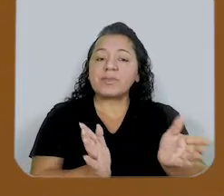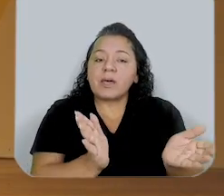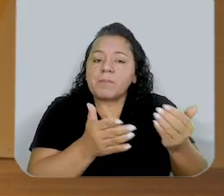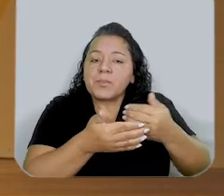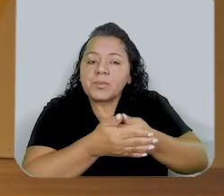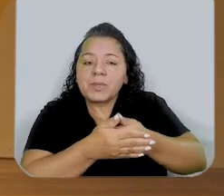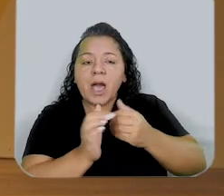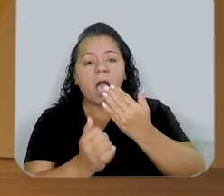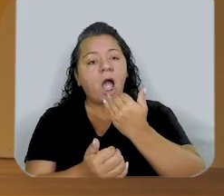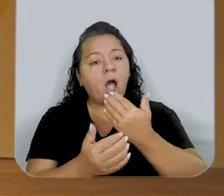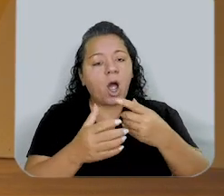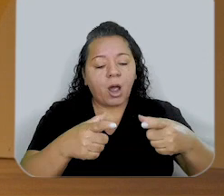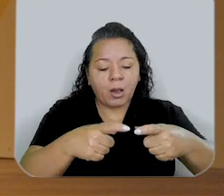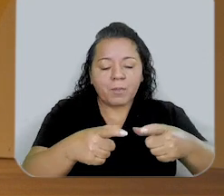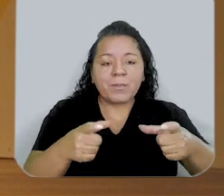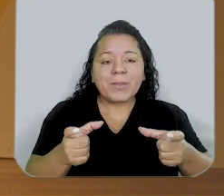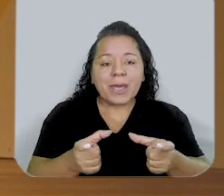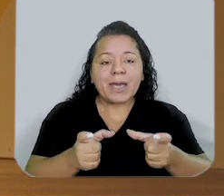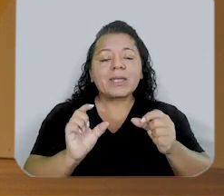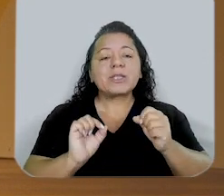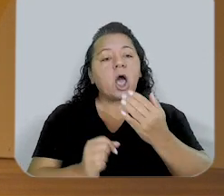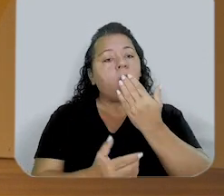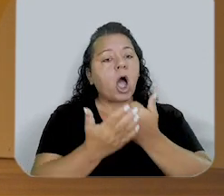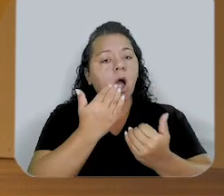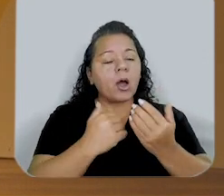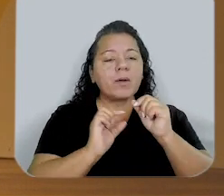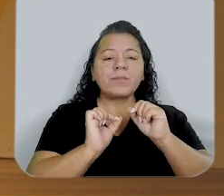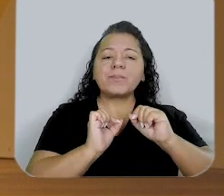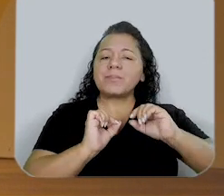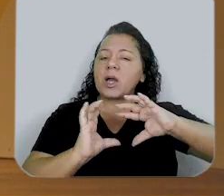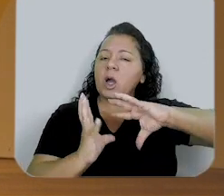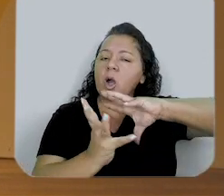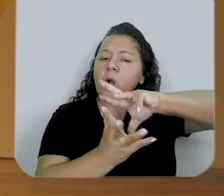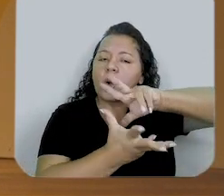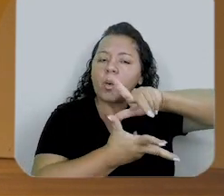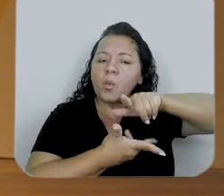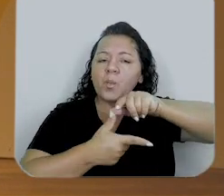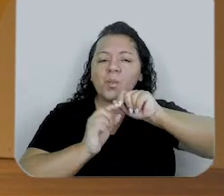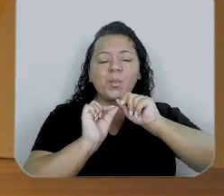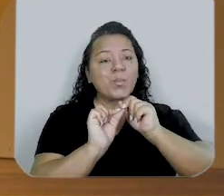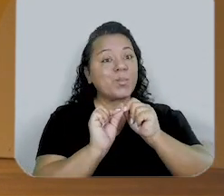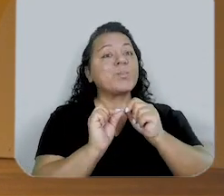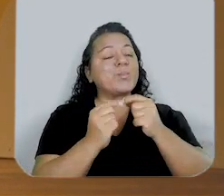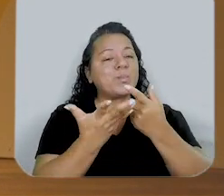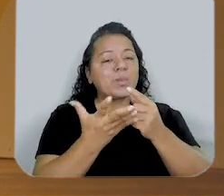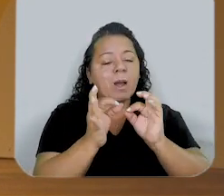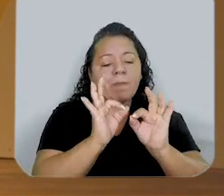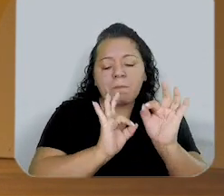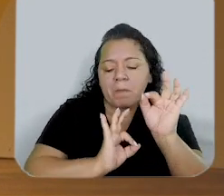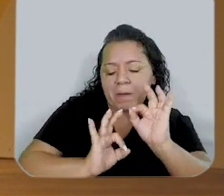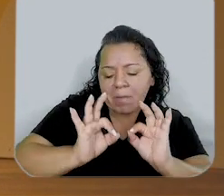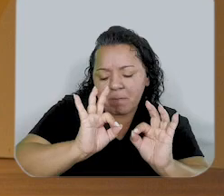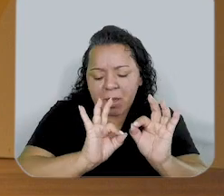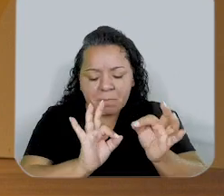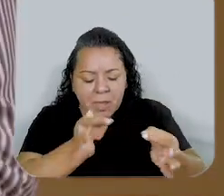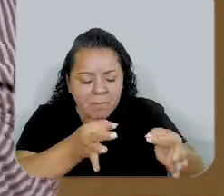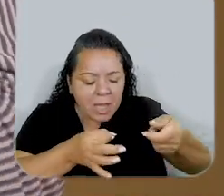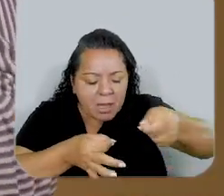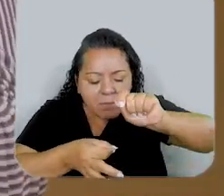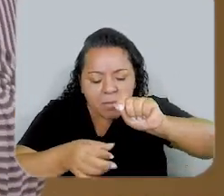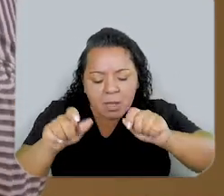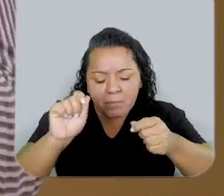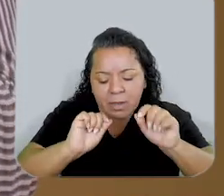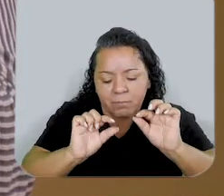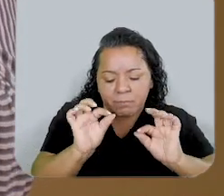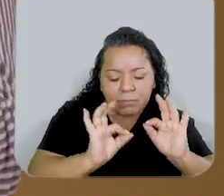E aí a gente percebe um universo enorme que tem por trás de um prato de comida, da elaboração de um prato de comida, onde a gente